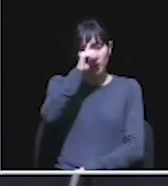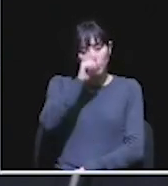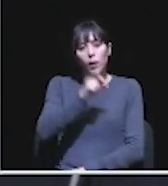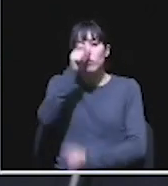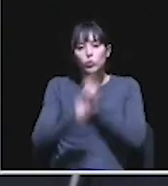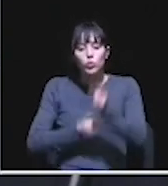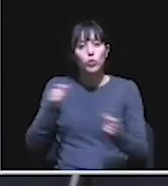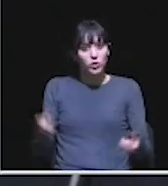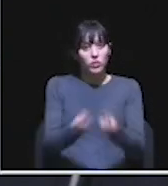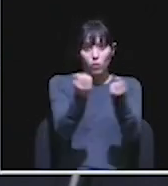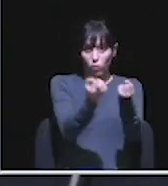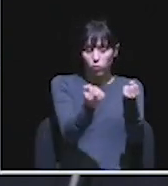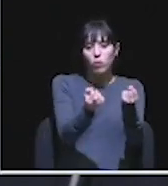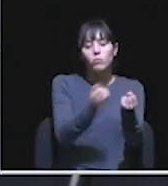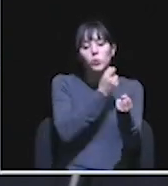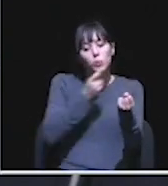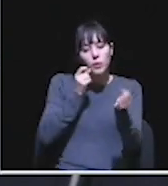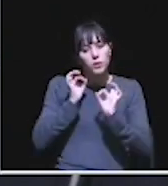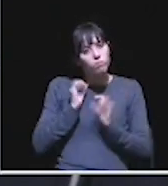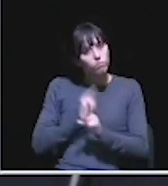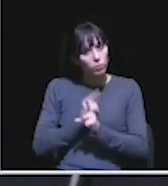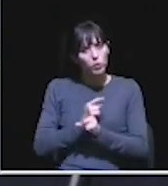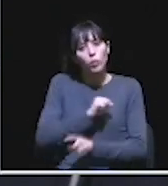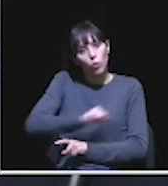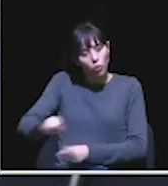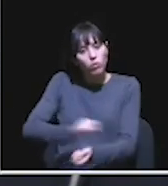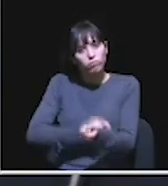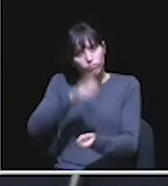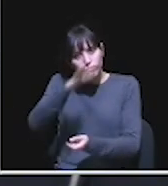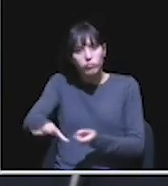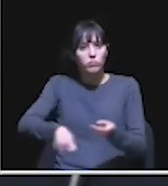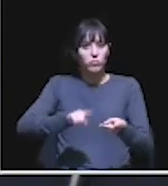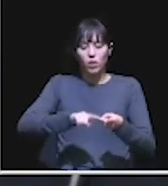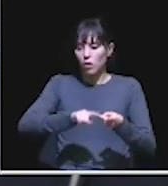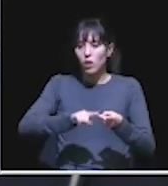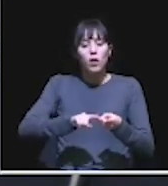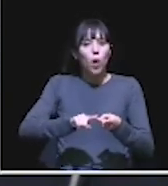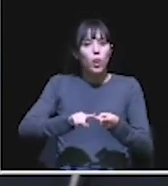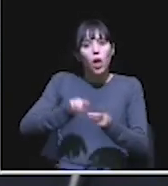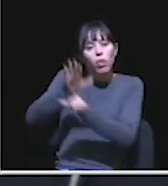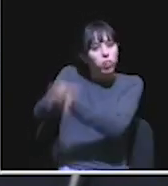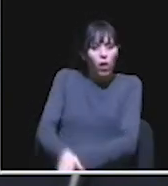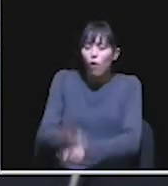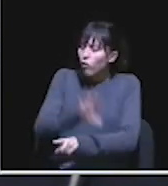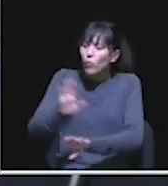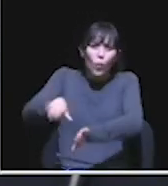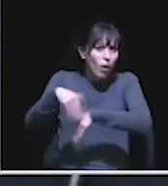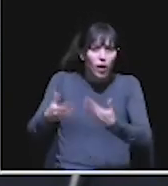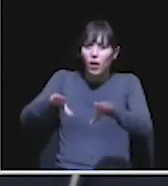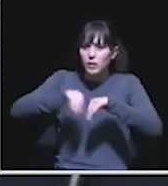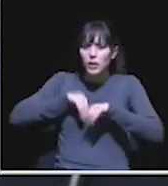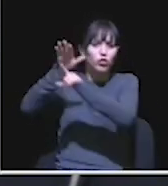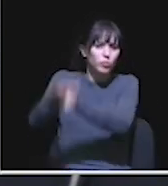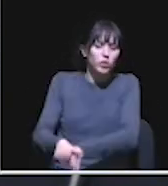dos sobreviventes, assume-se também um compromisso com o combate ao antissemitismo, ao racismo, à xenofobia ou qualquer outra forma de